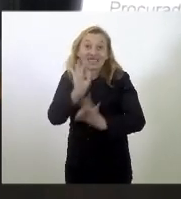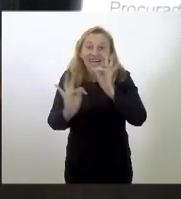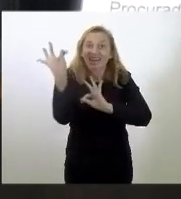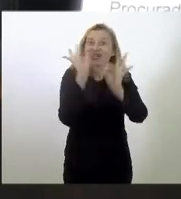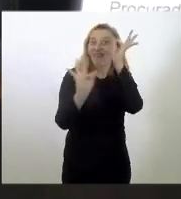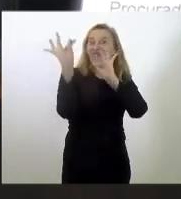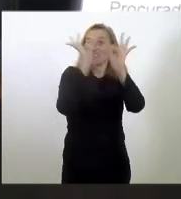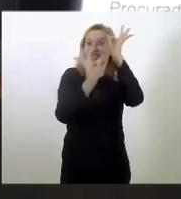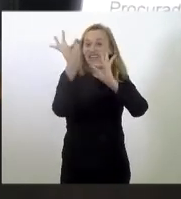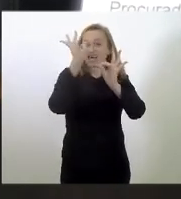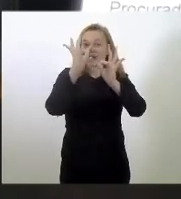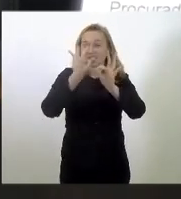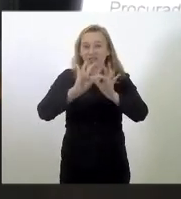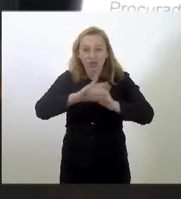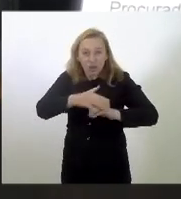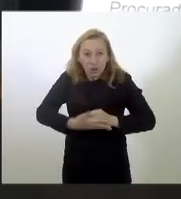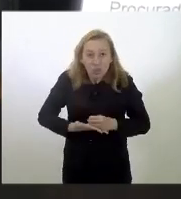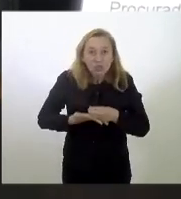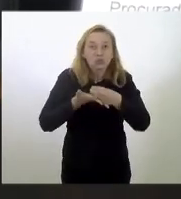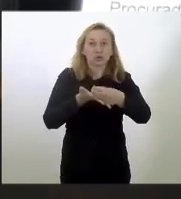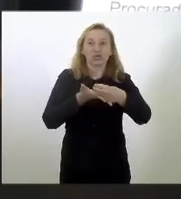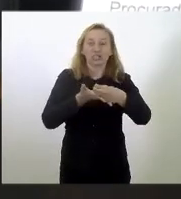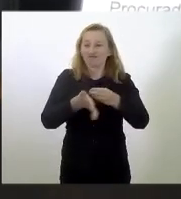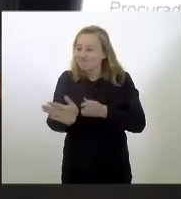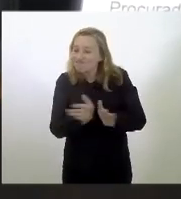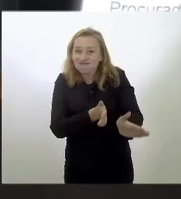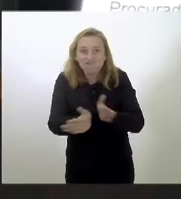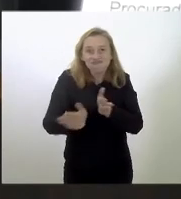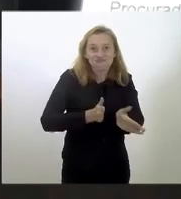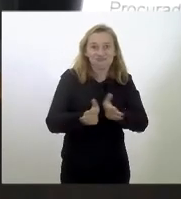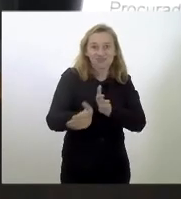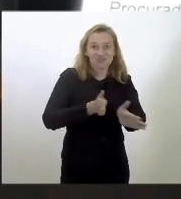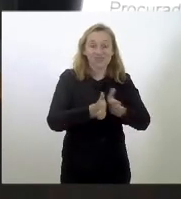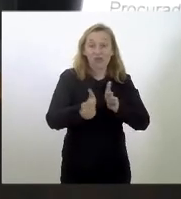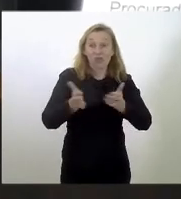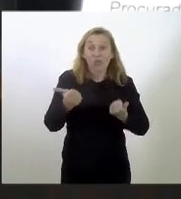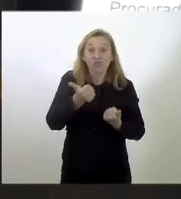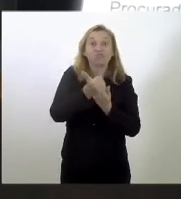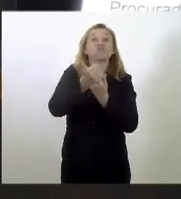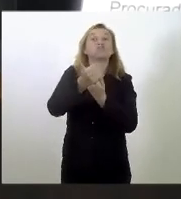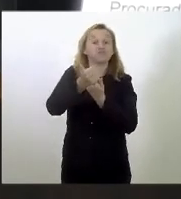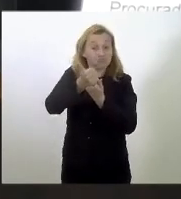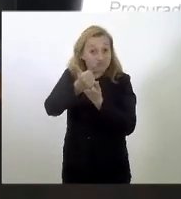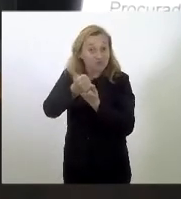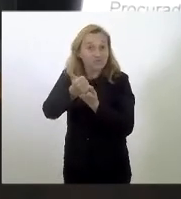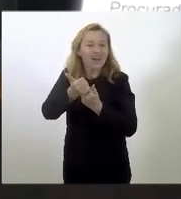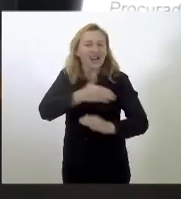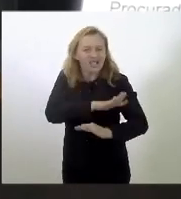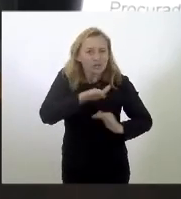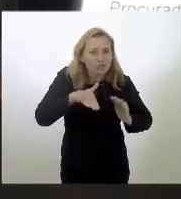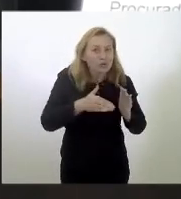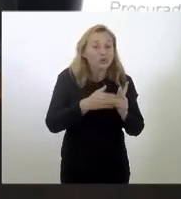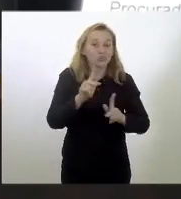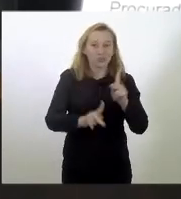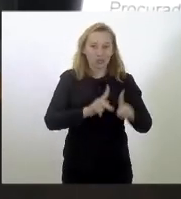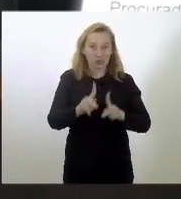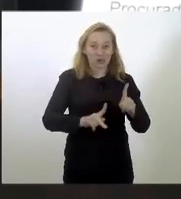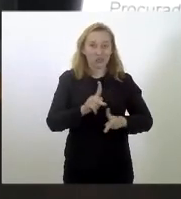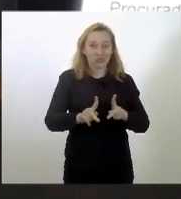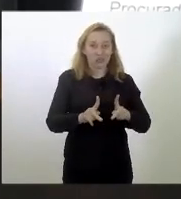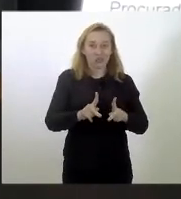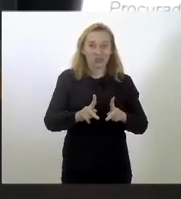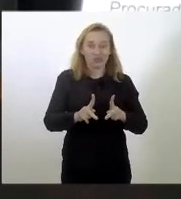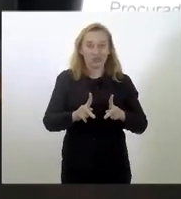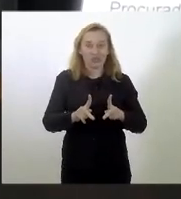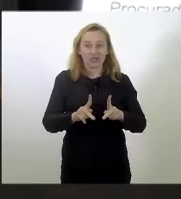tecnológica, sustentável, com acessibilidade, com apoio a toda a população. O